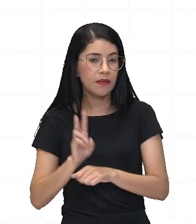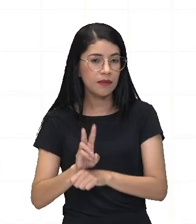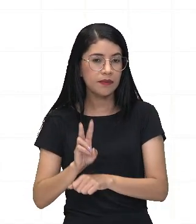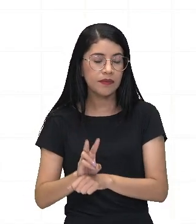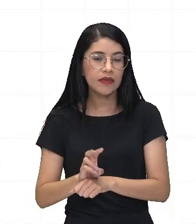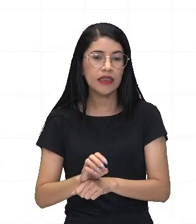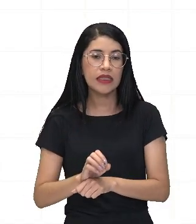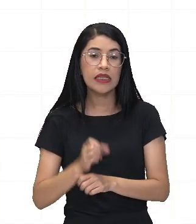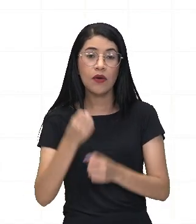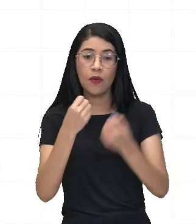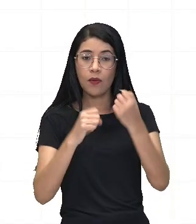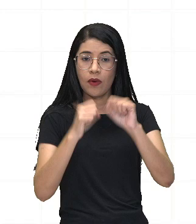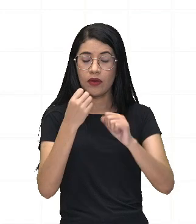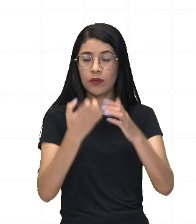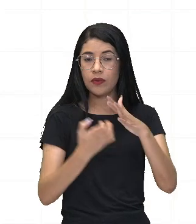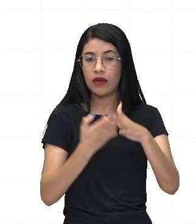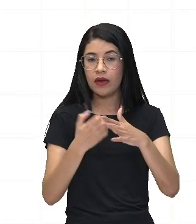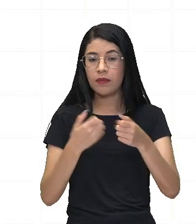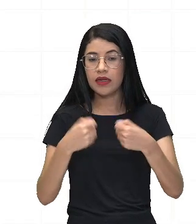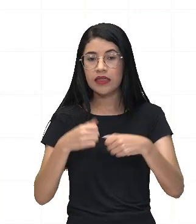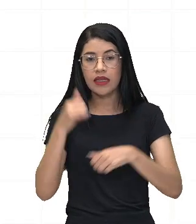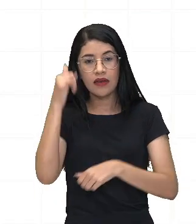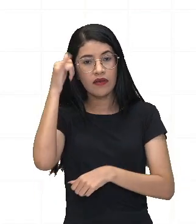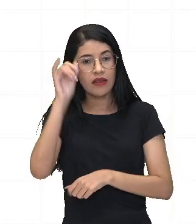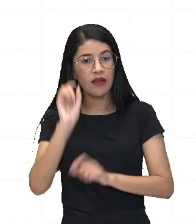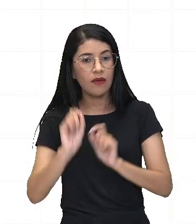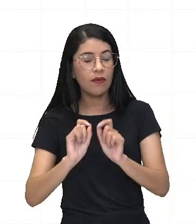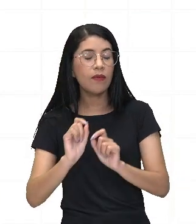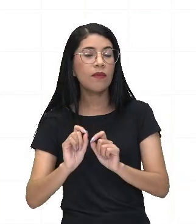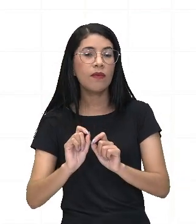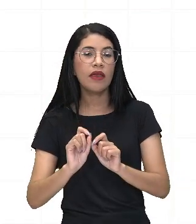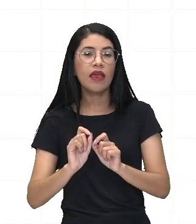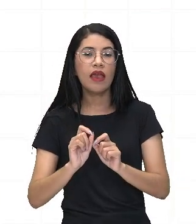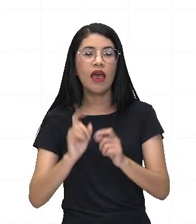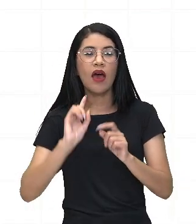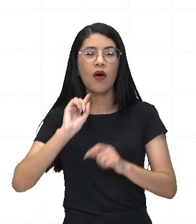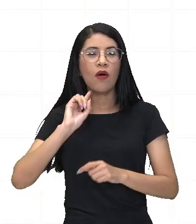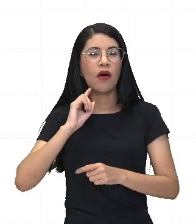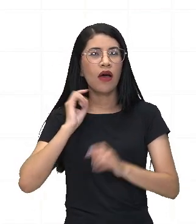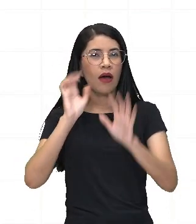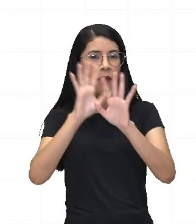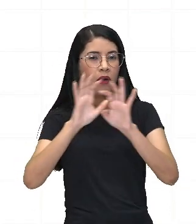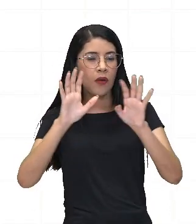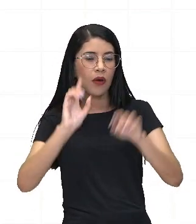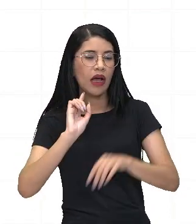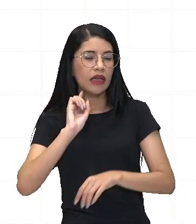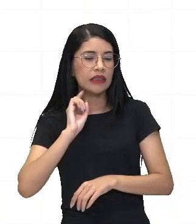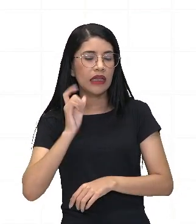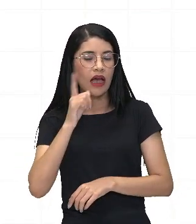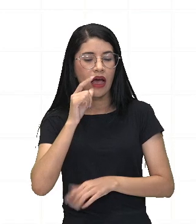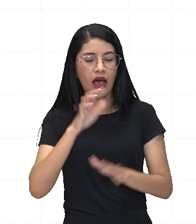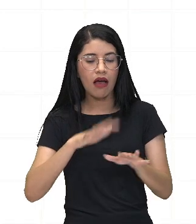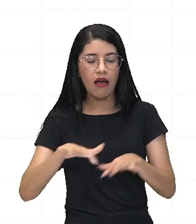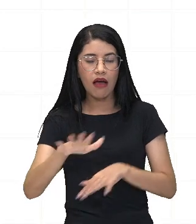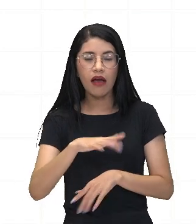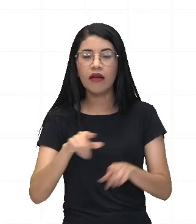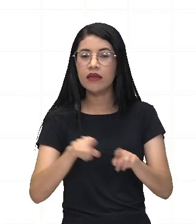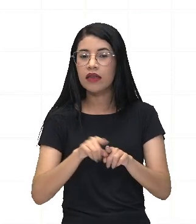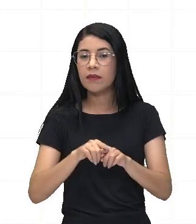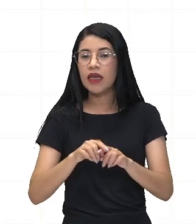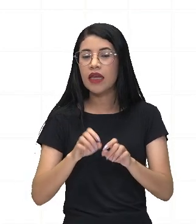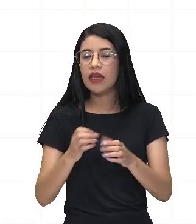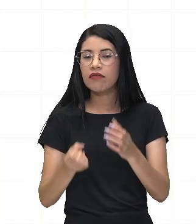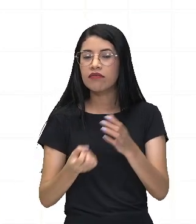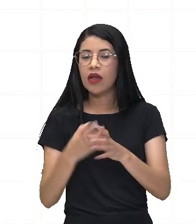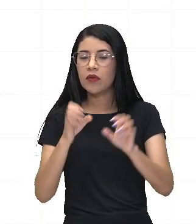empresa ela vai se preocupar em evitar a poluição, ela vai se preocupar, por exemplo, a criar um sistema